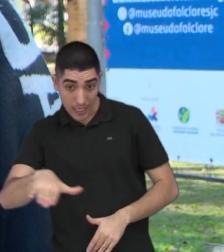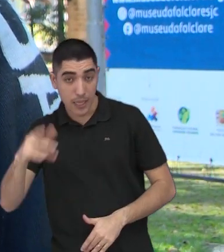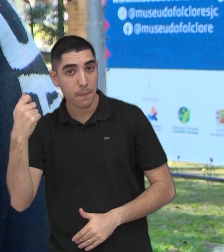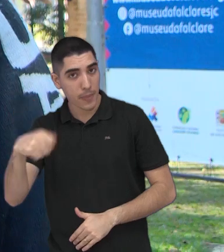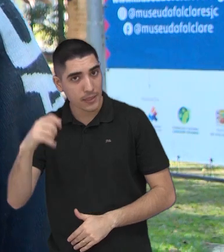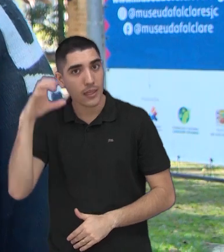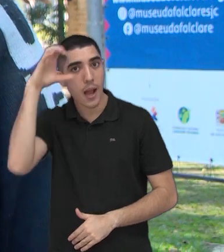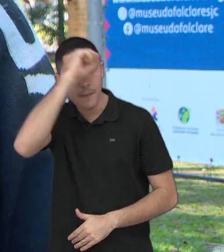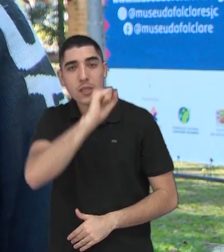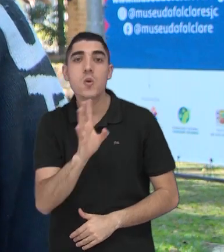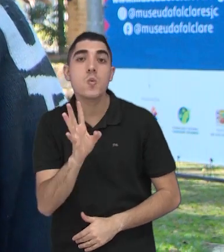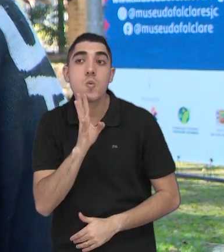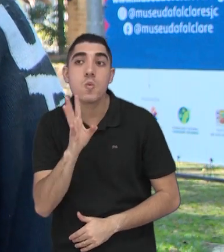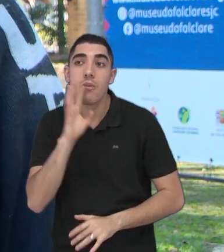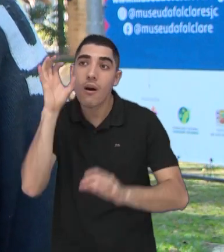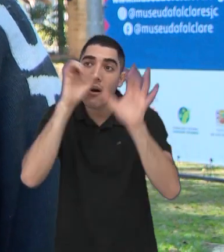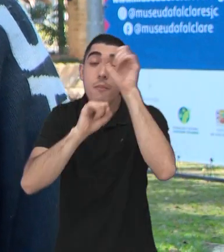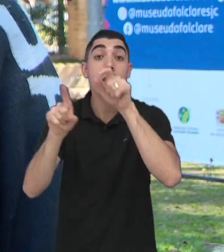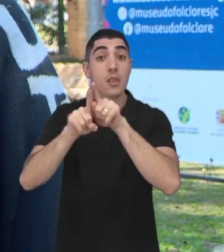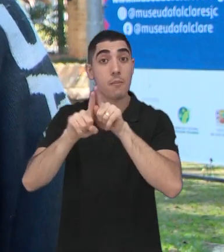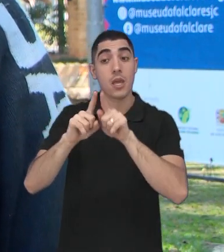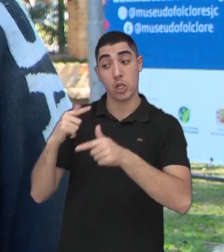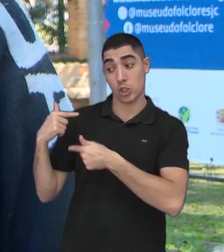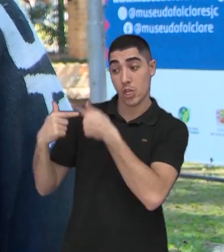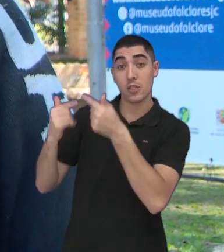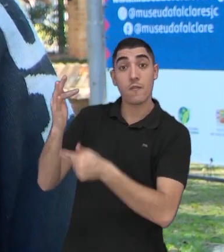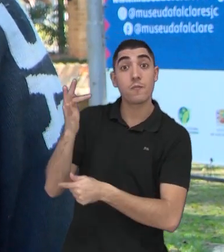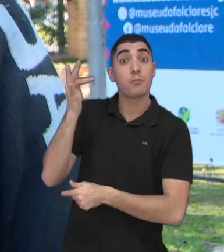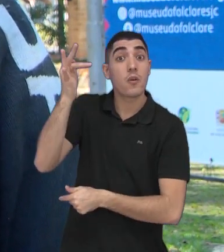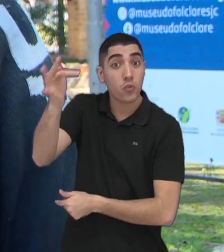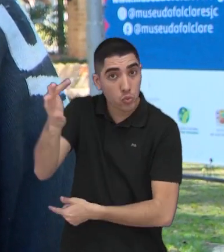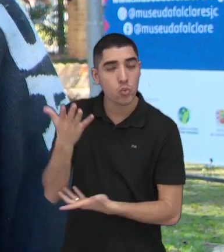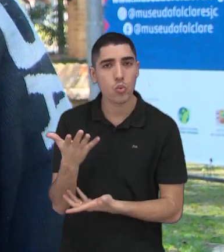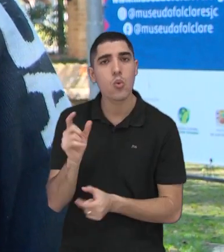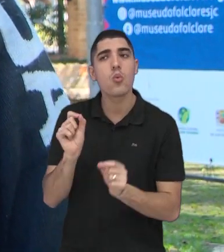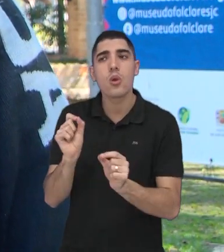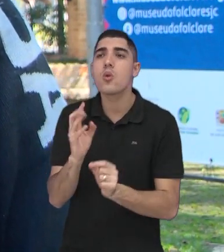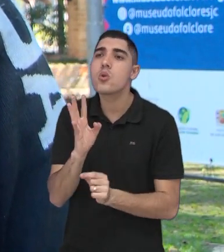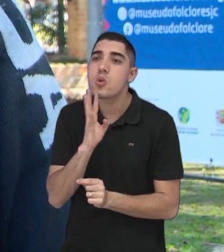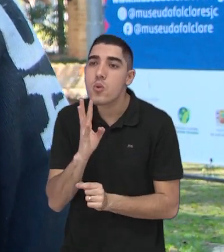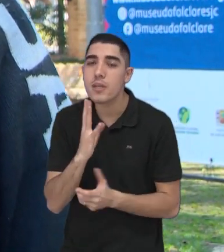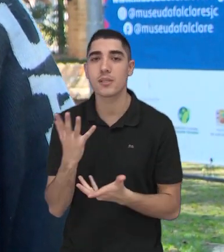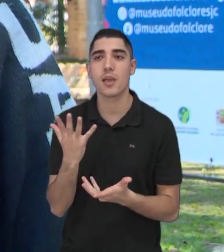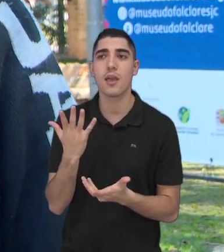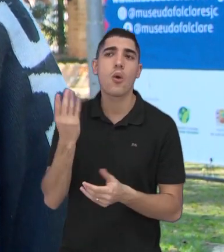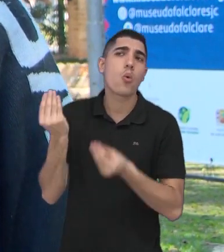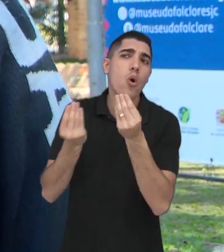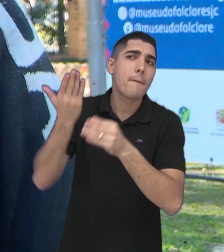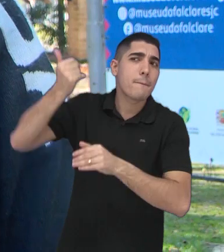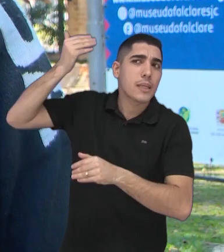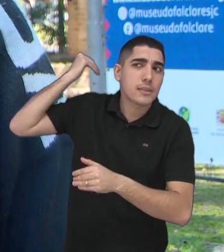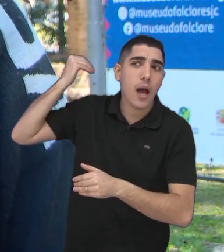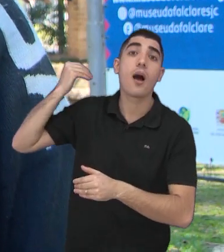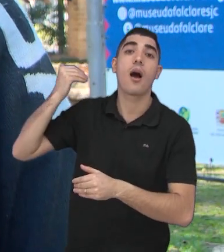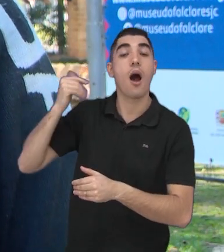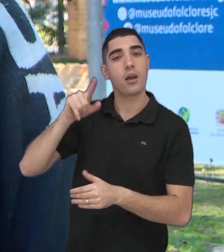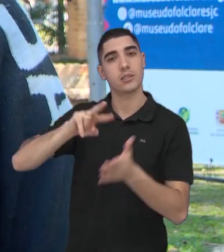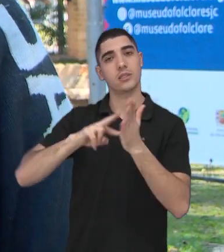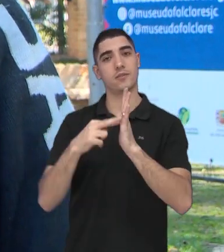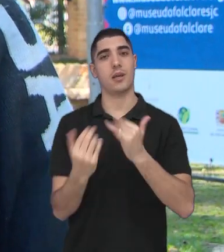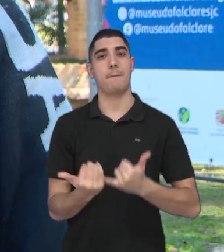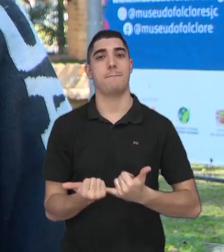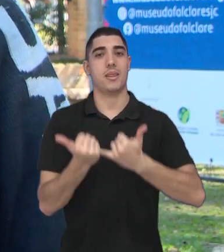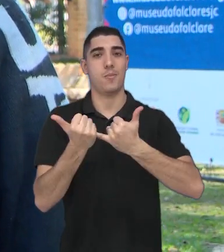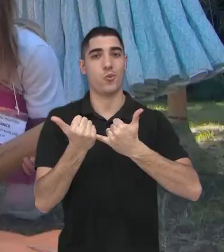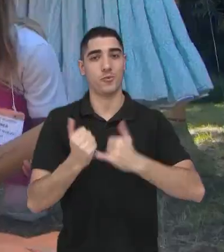saberem disso e também as gerações futuras, né? De sempre saber como que era, como que está, e isso é um